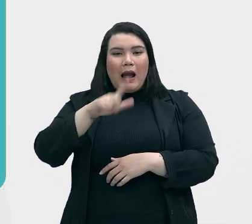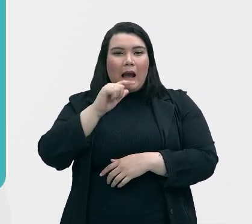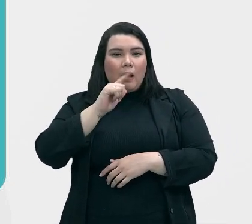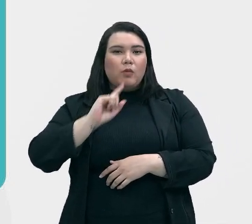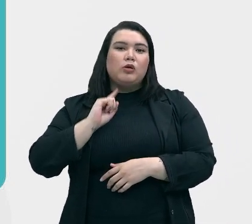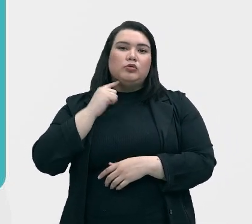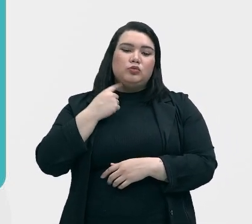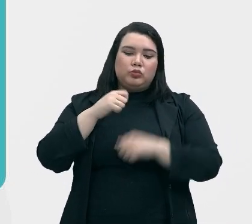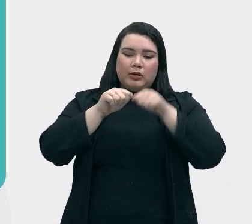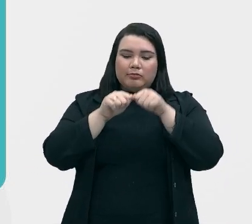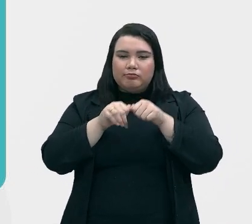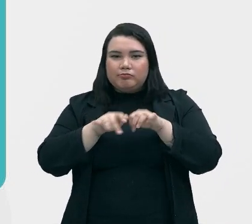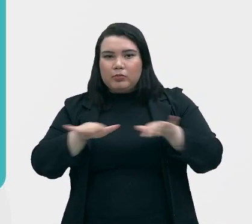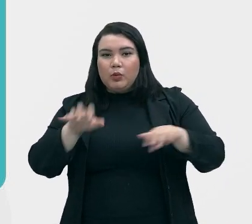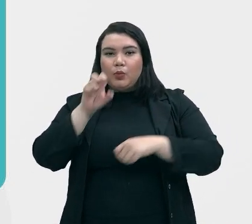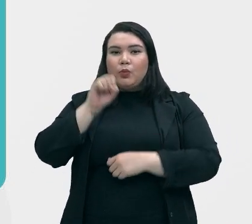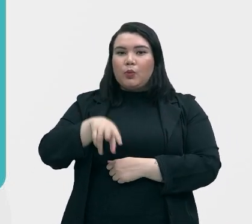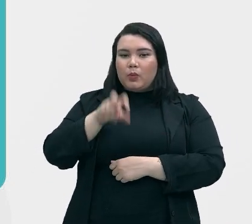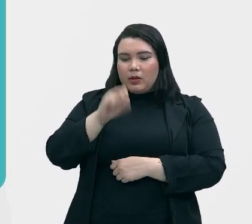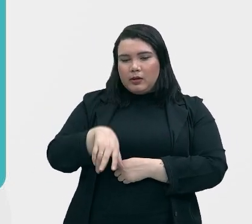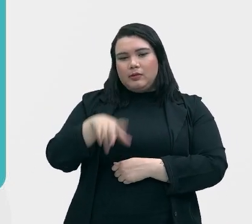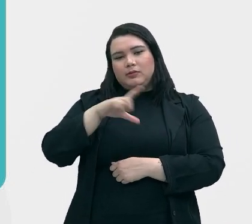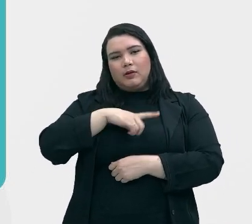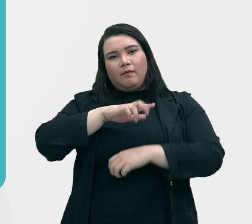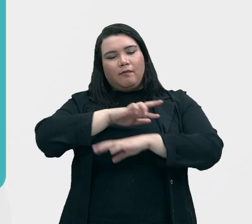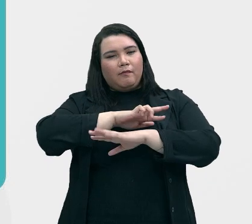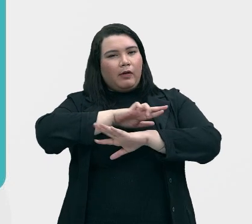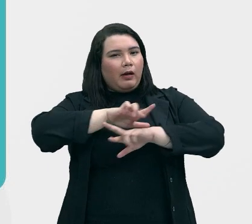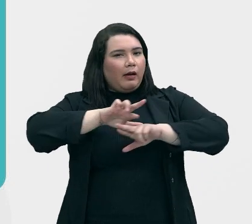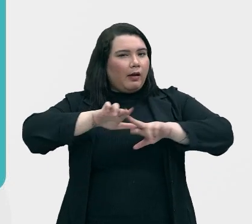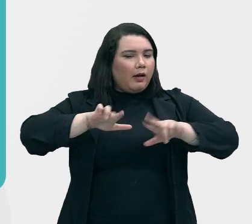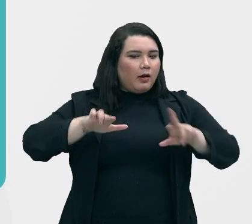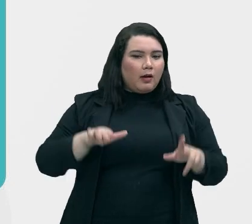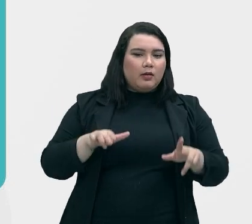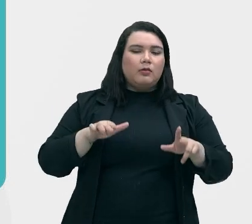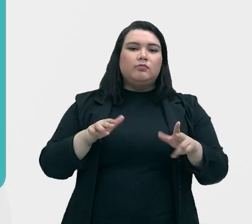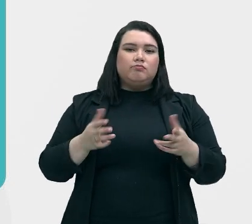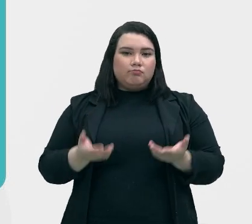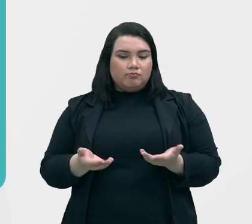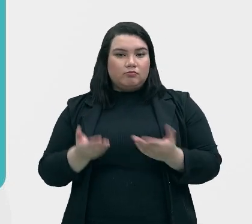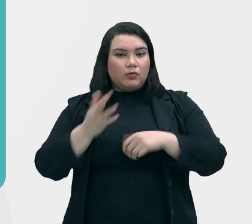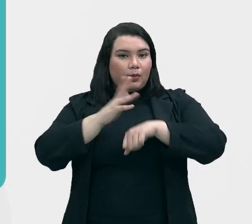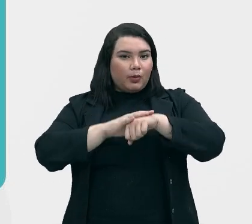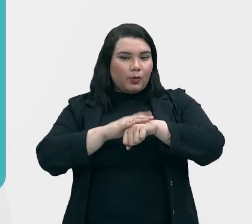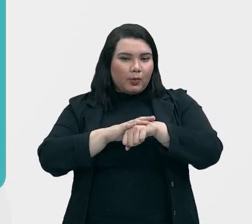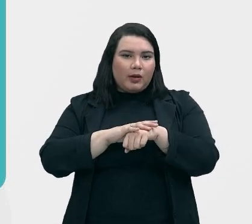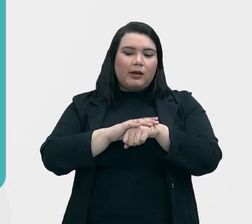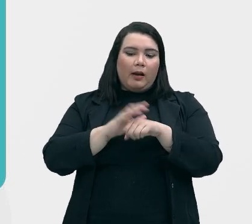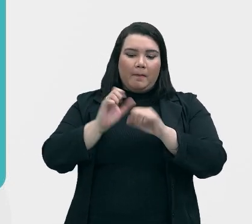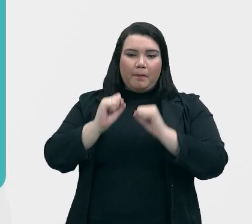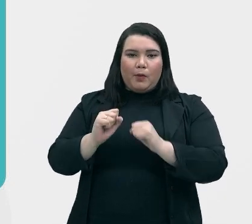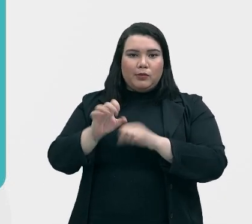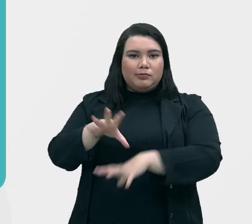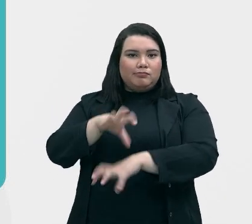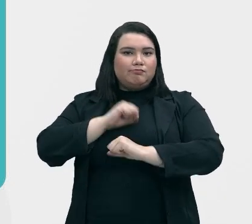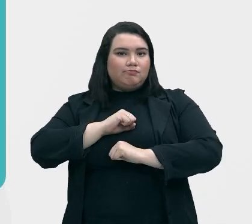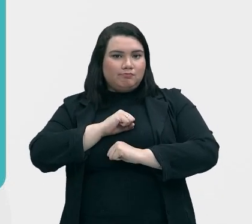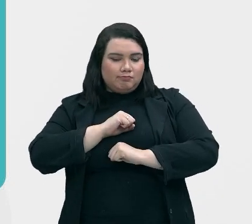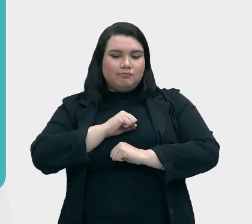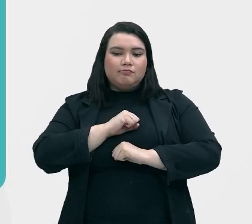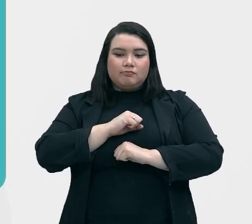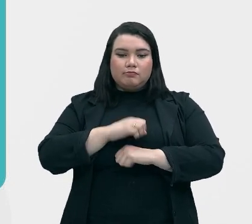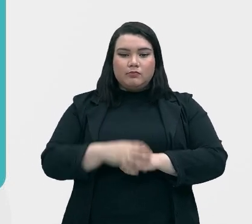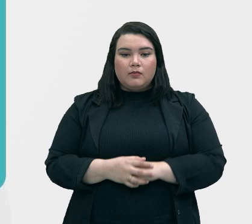tem contaminação da água, existem várias doenças que podem ser transmitidas para nós, né? E também vai ter